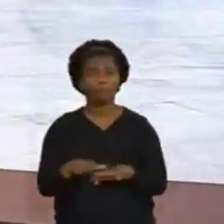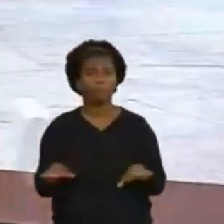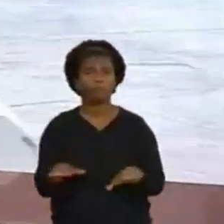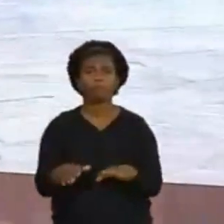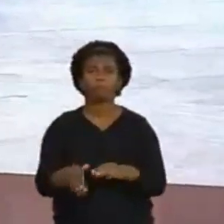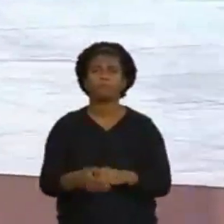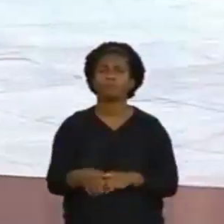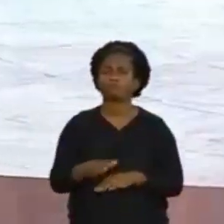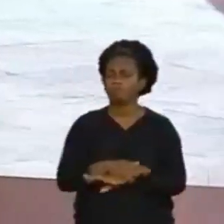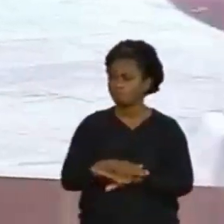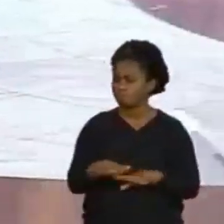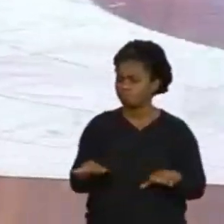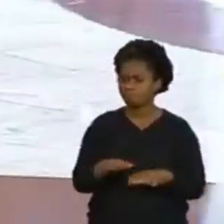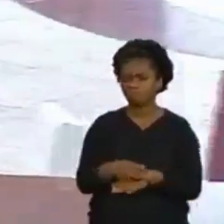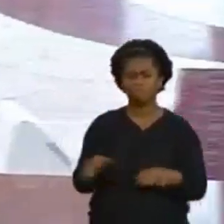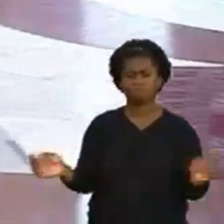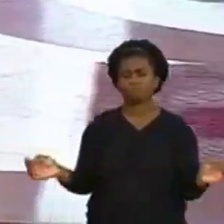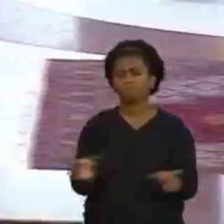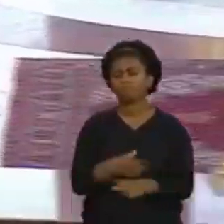Acabou.